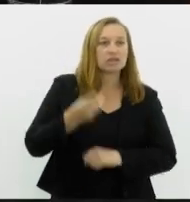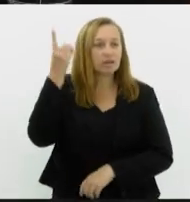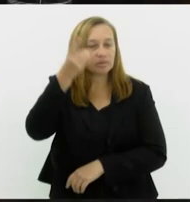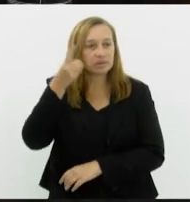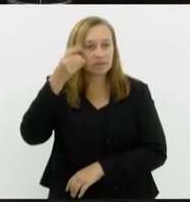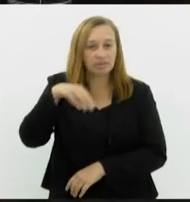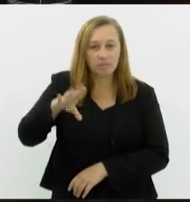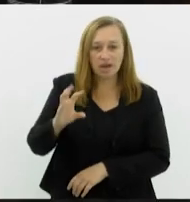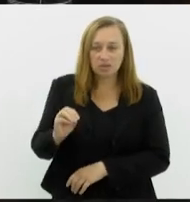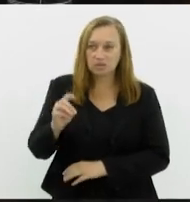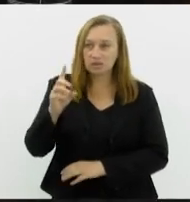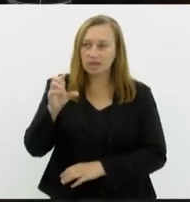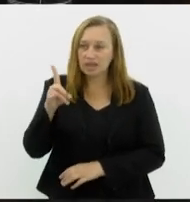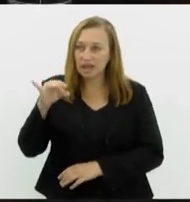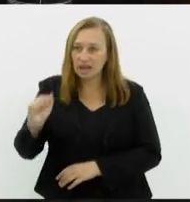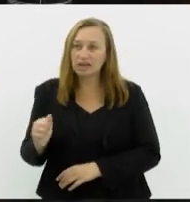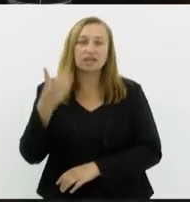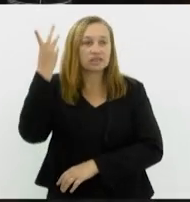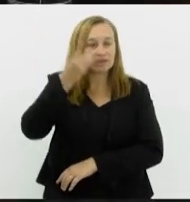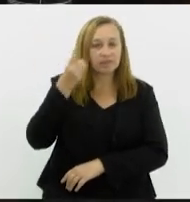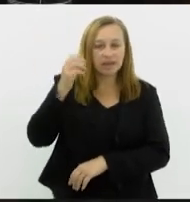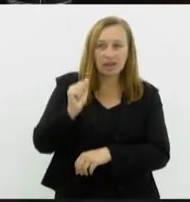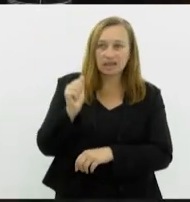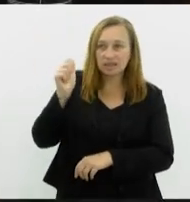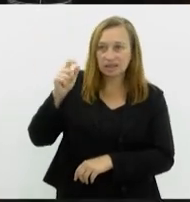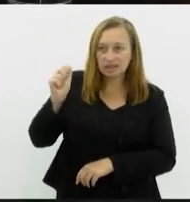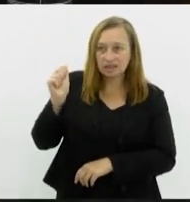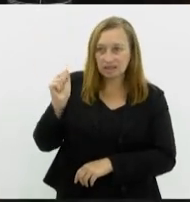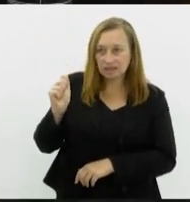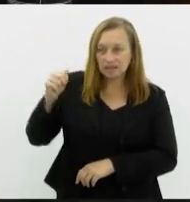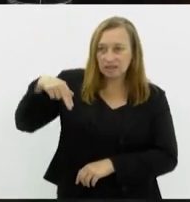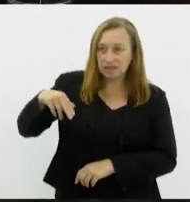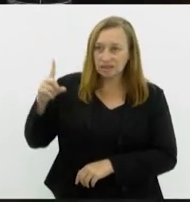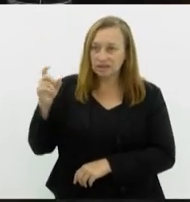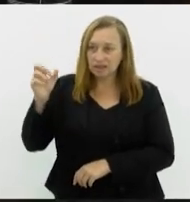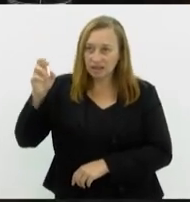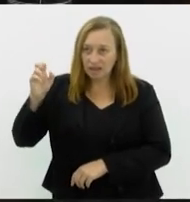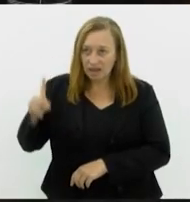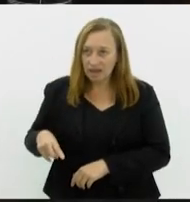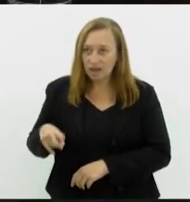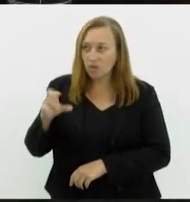Márcio Canella, deputado André Correia, é autora.